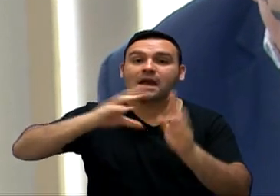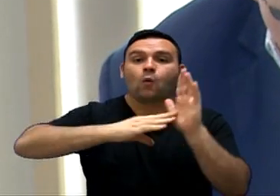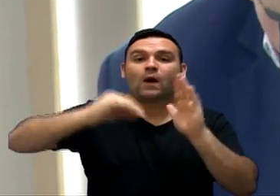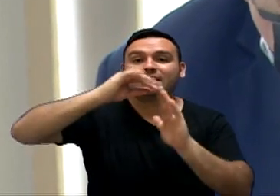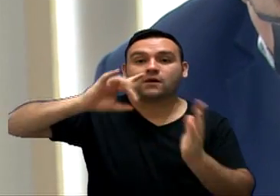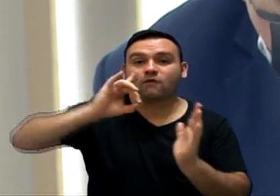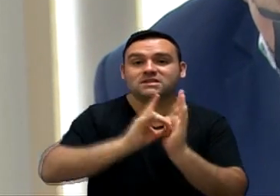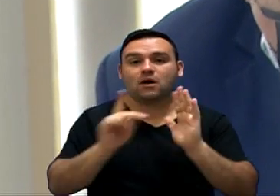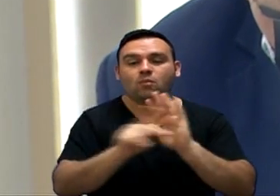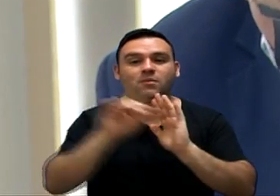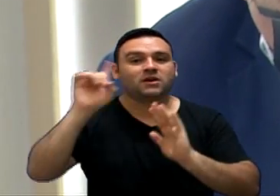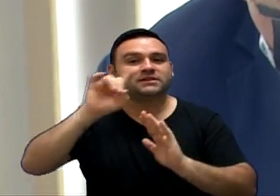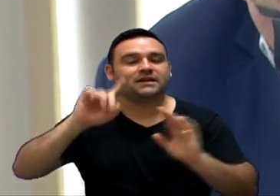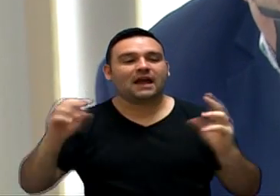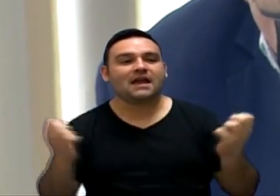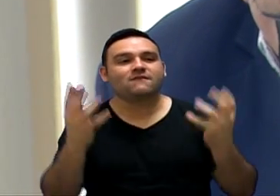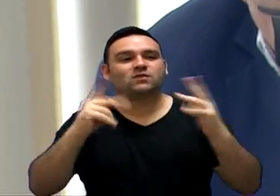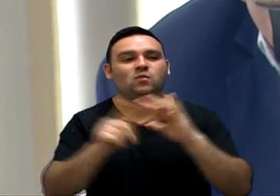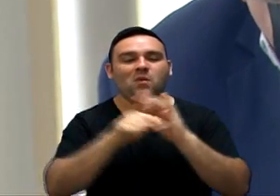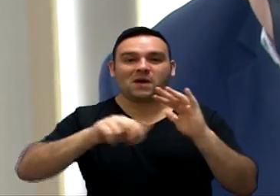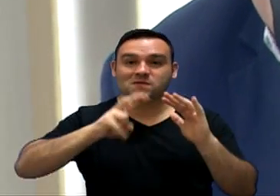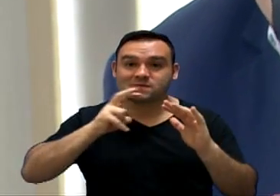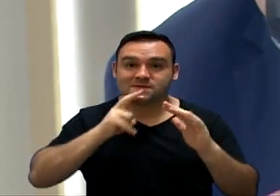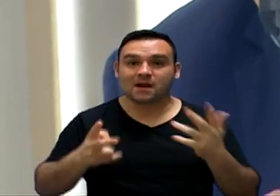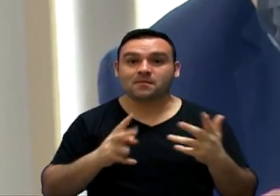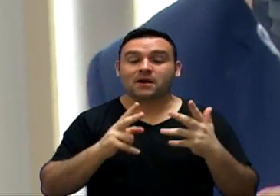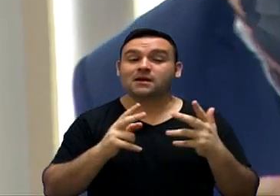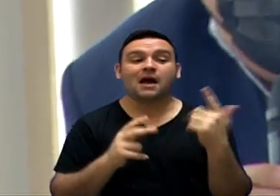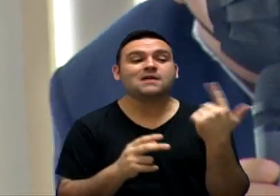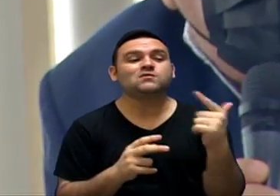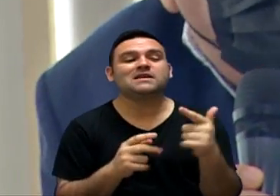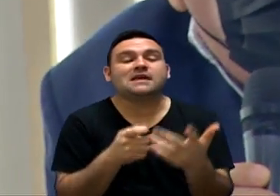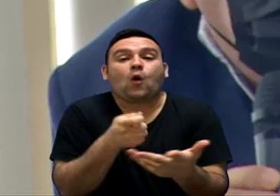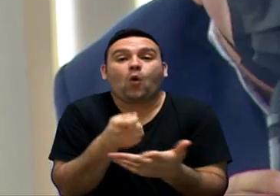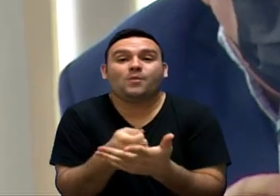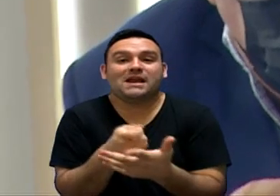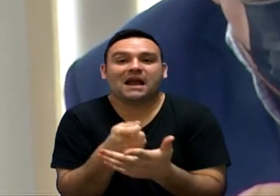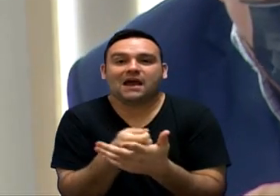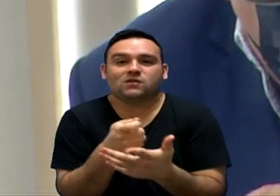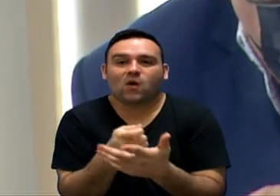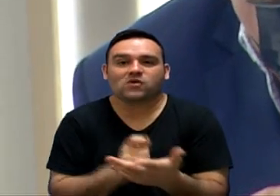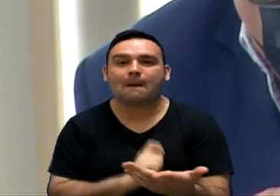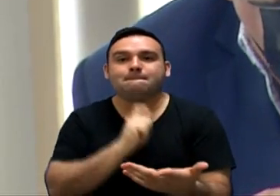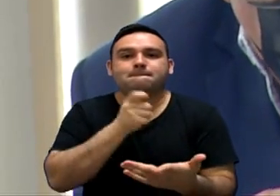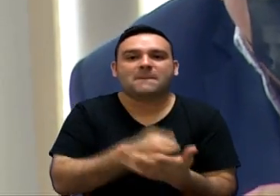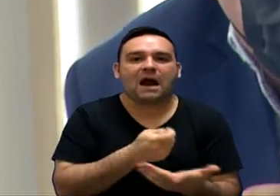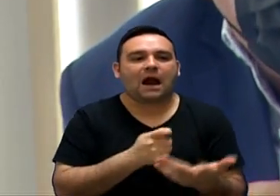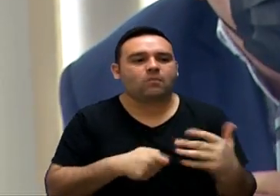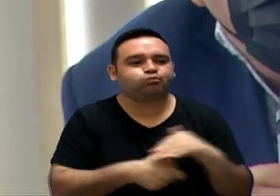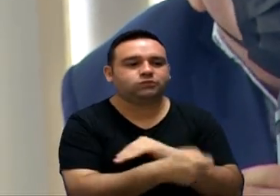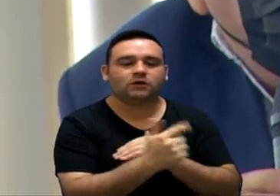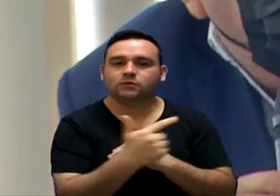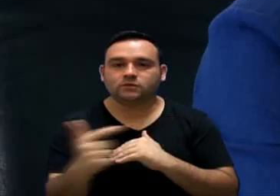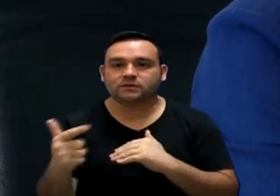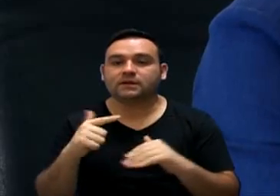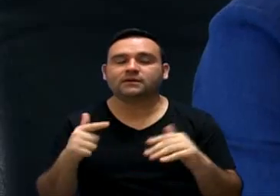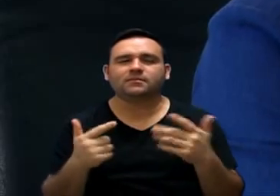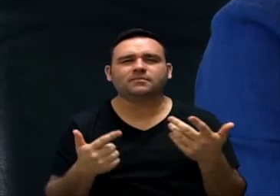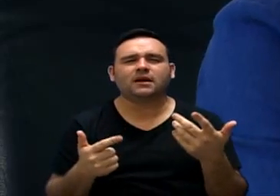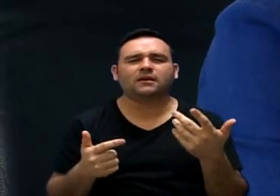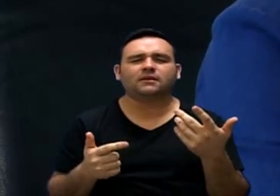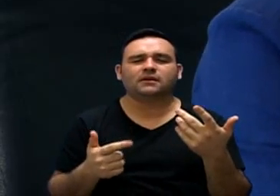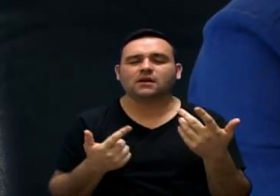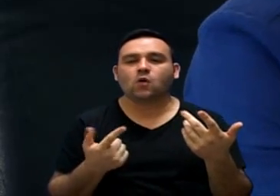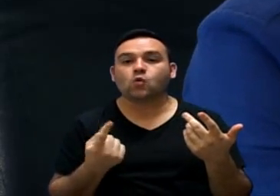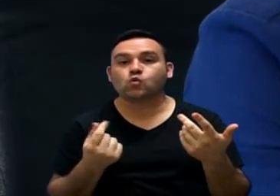calendário oficial das datas e eventos do município de Sorocaba. Não existe uma obrigatoriedade em nada com relação a isso. Não existe não como, gera fazer, custo.